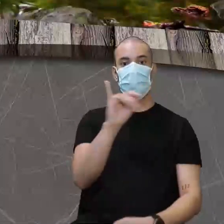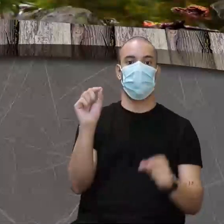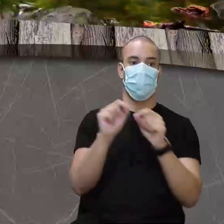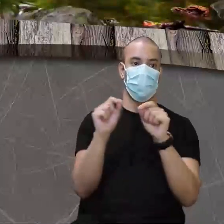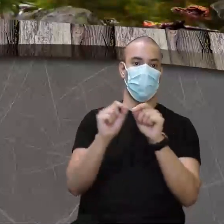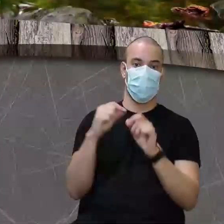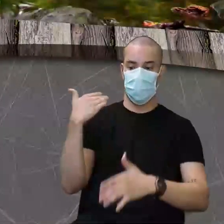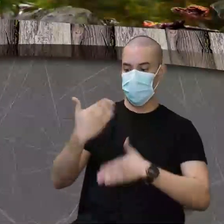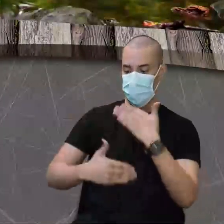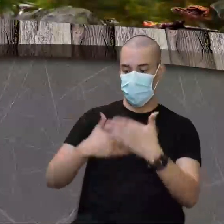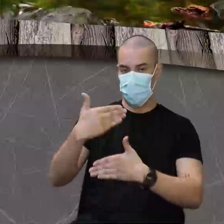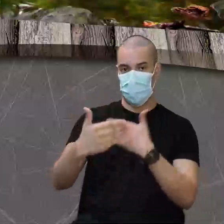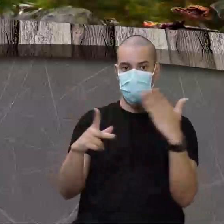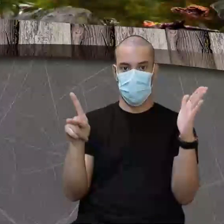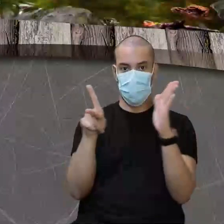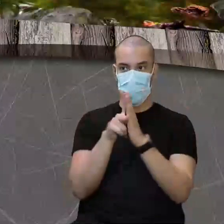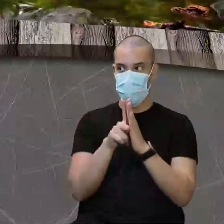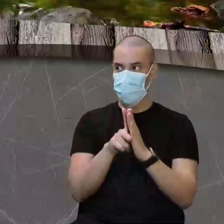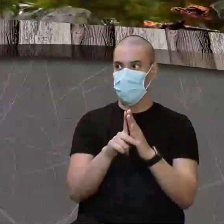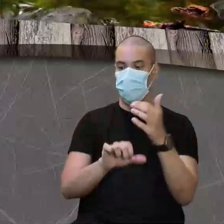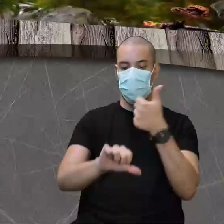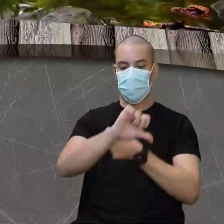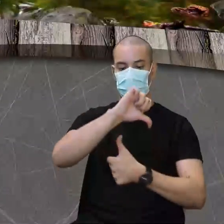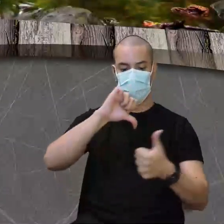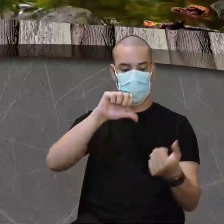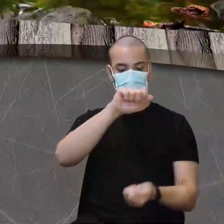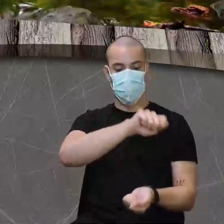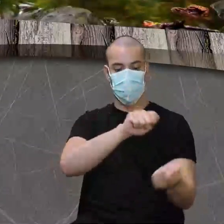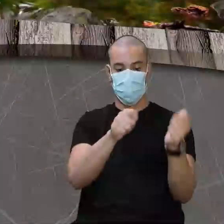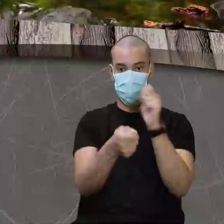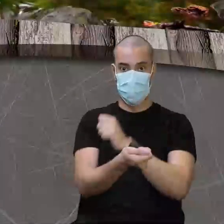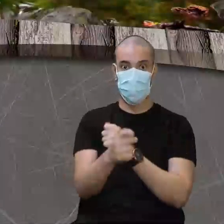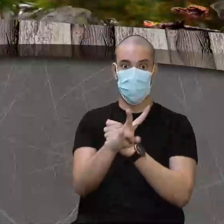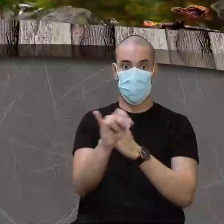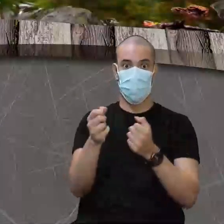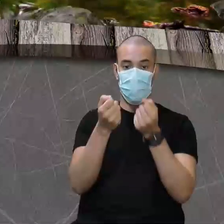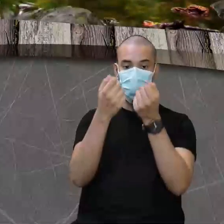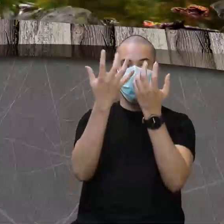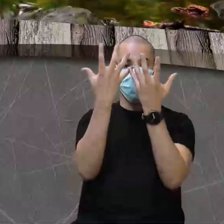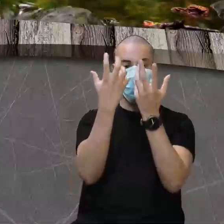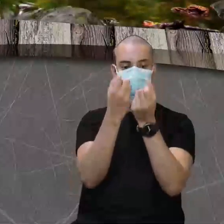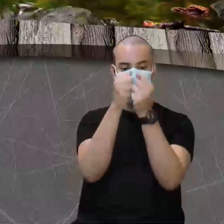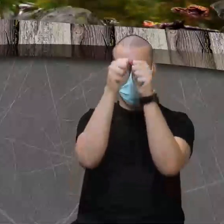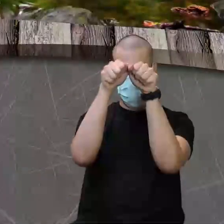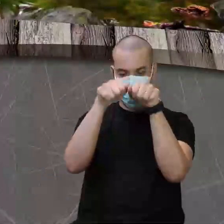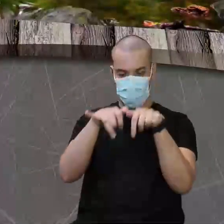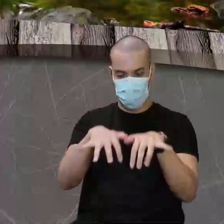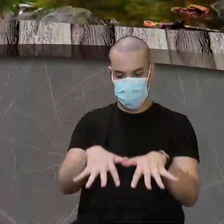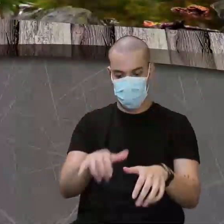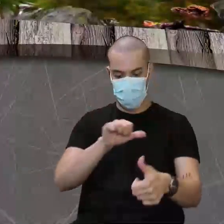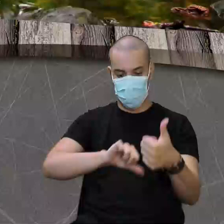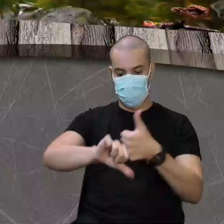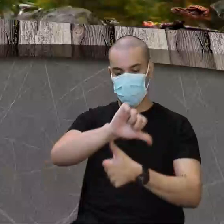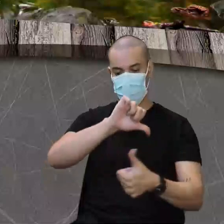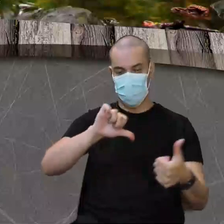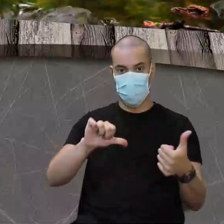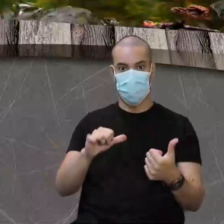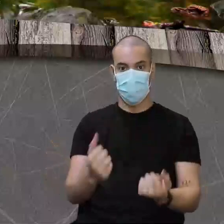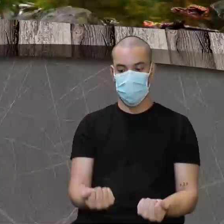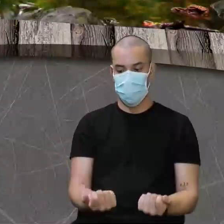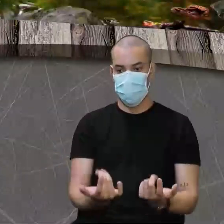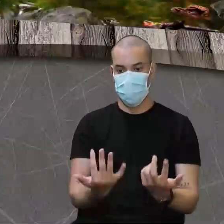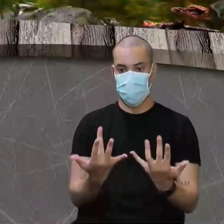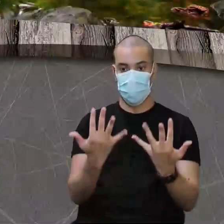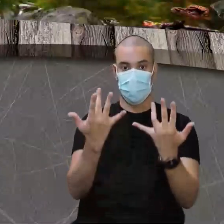o processo de fermentação que vão devolver as substâncias orgânicas, vão transformar essas substâncias orgânicas